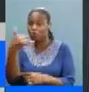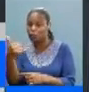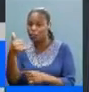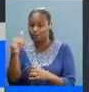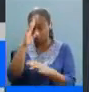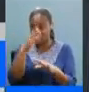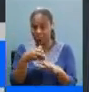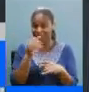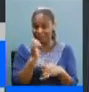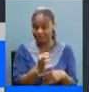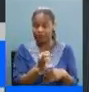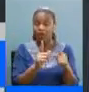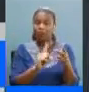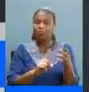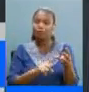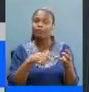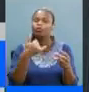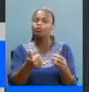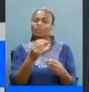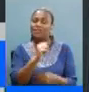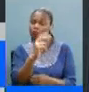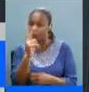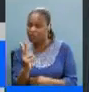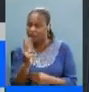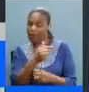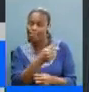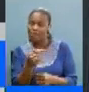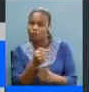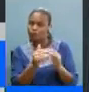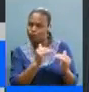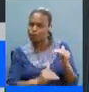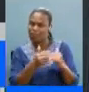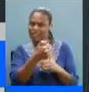352 casos, depois São Vicente, com menos